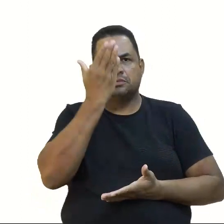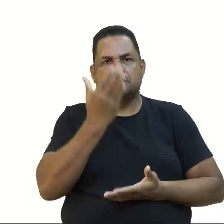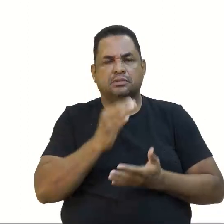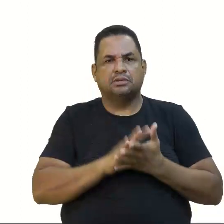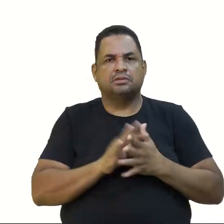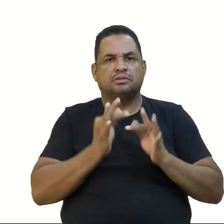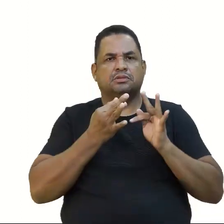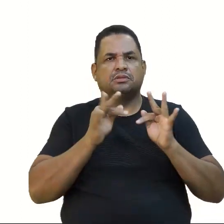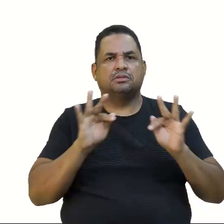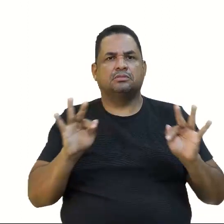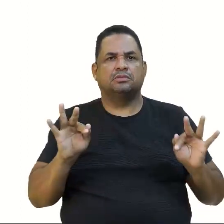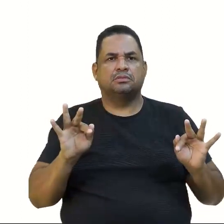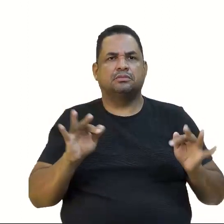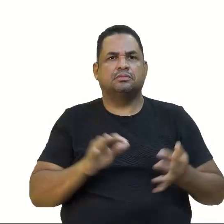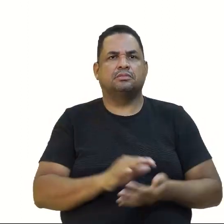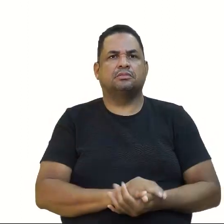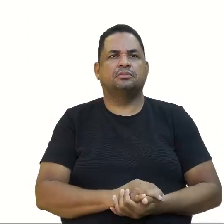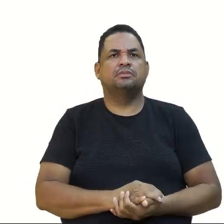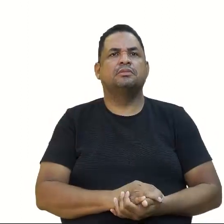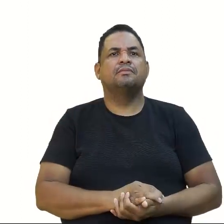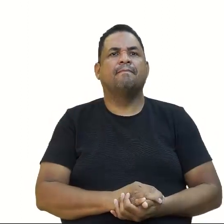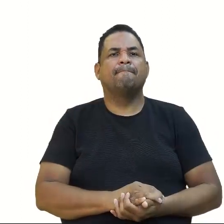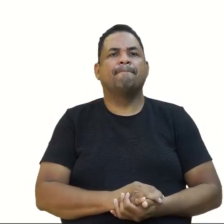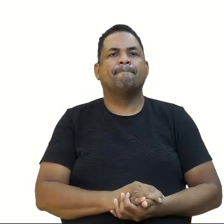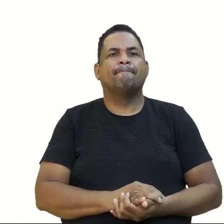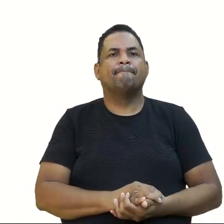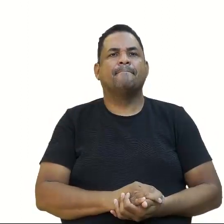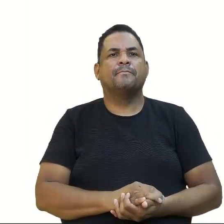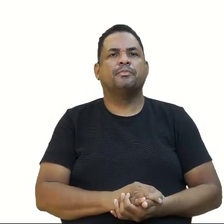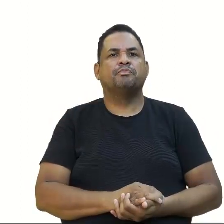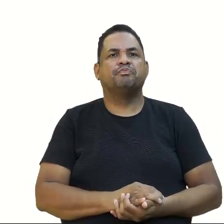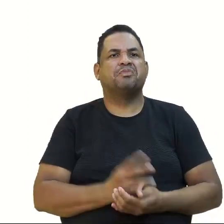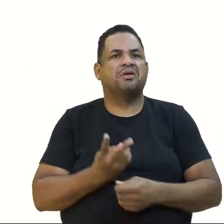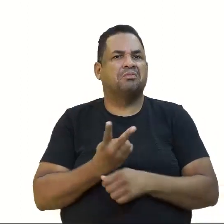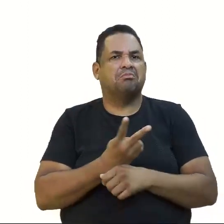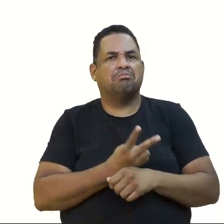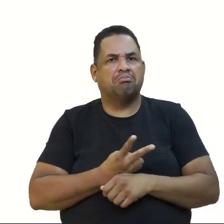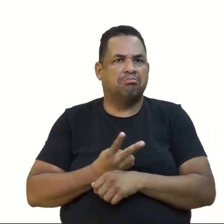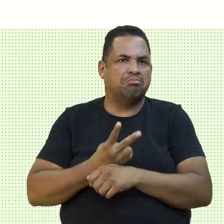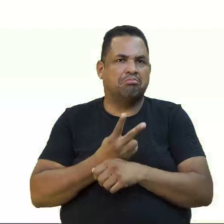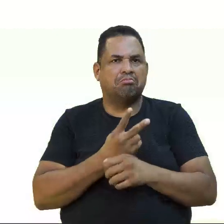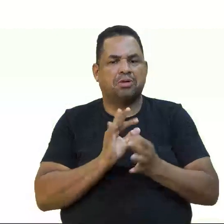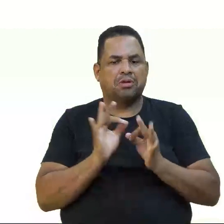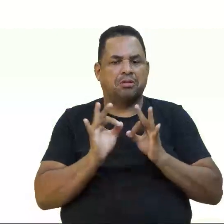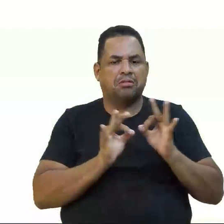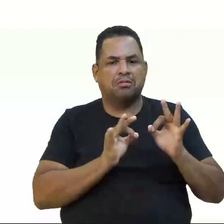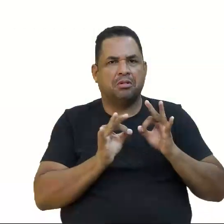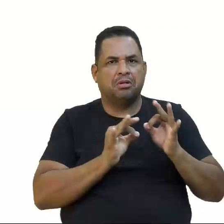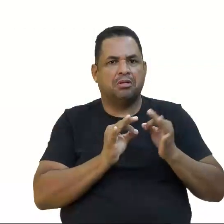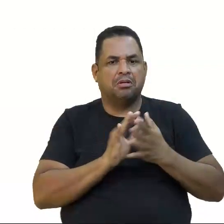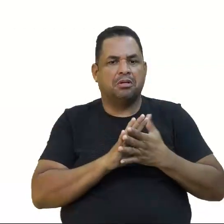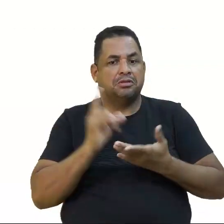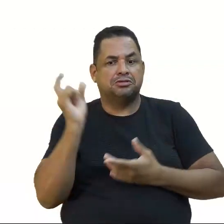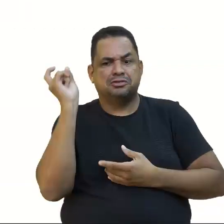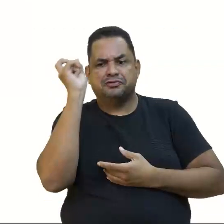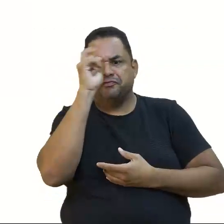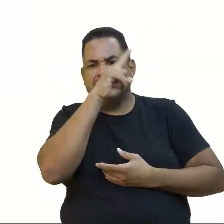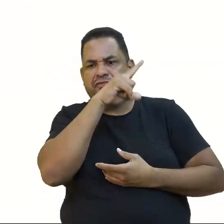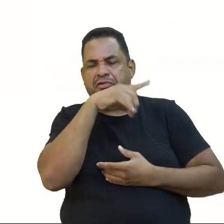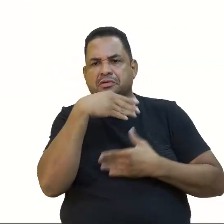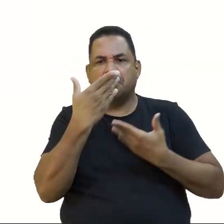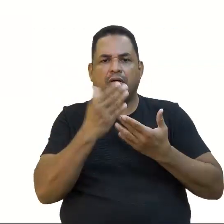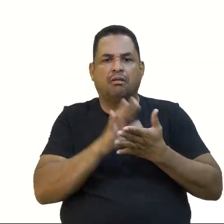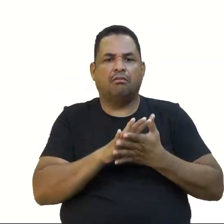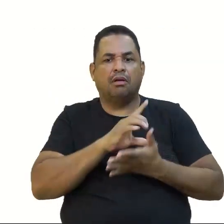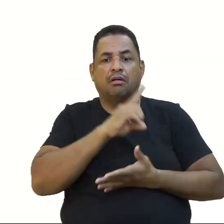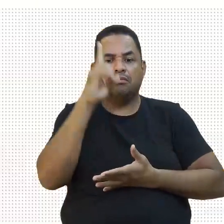simples. Para estudar, não procure formas mirabolantes, ou seja, eu preciso pegar um domingo todinho